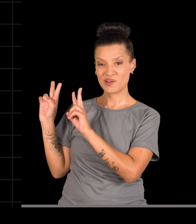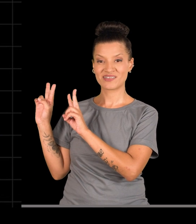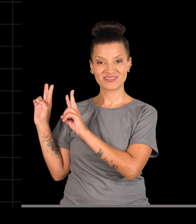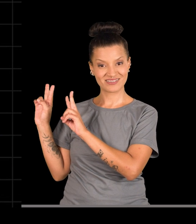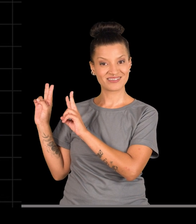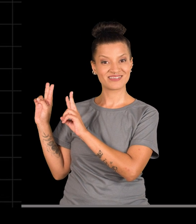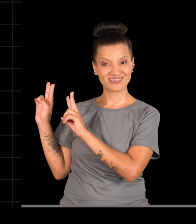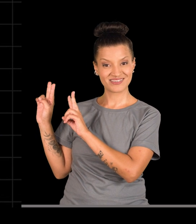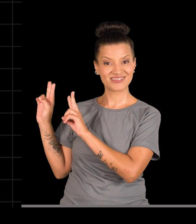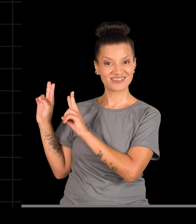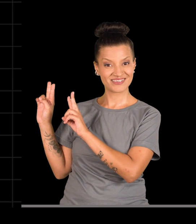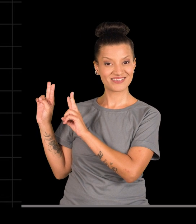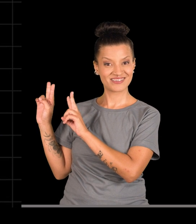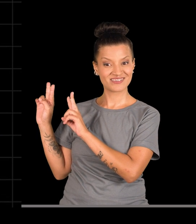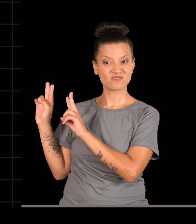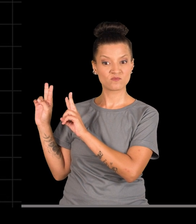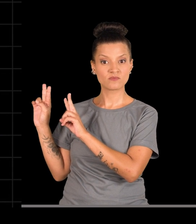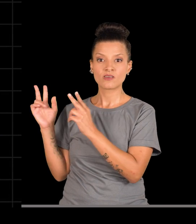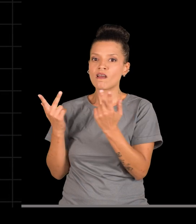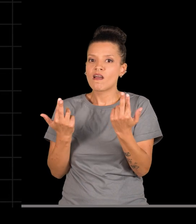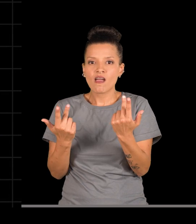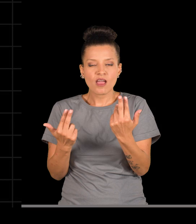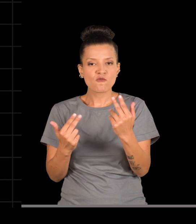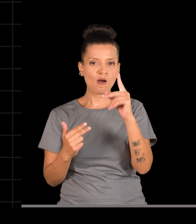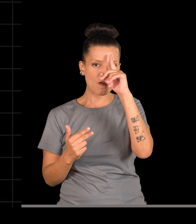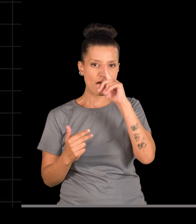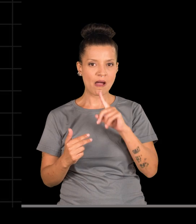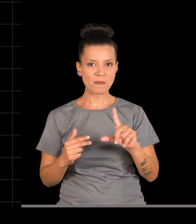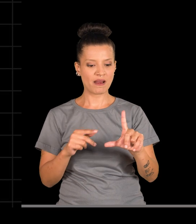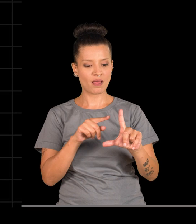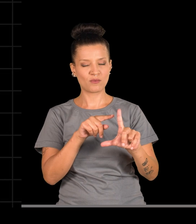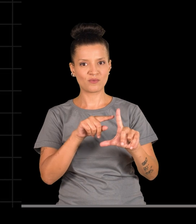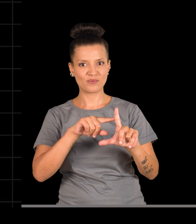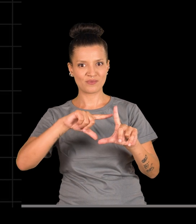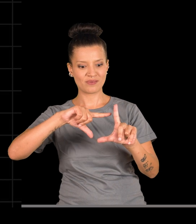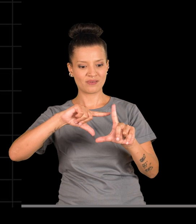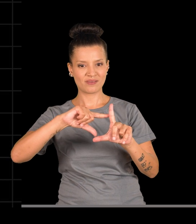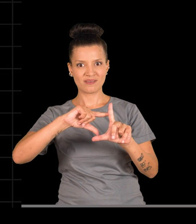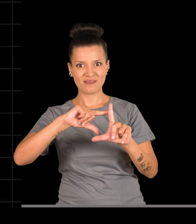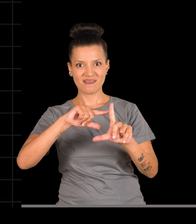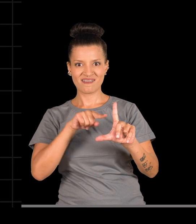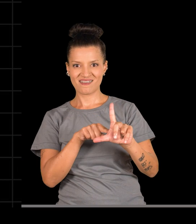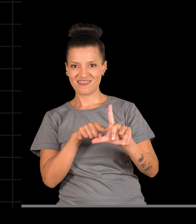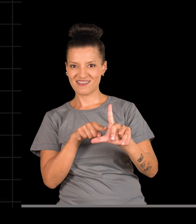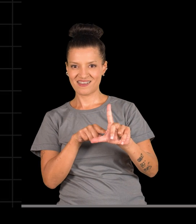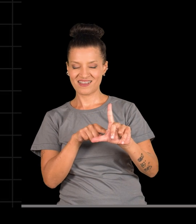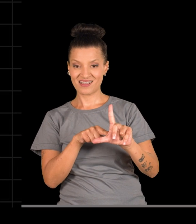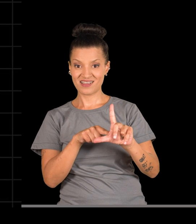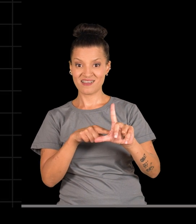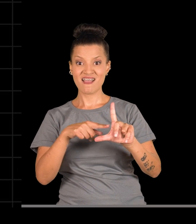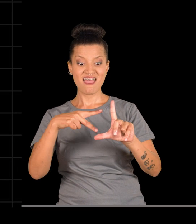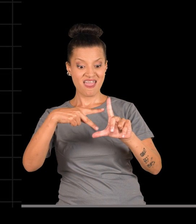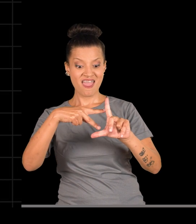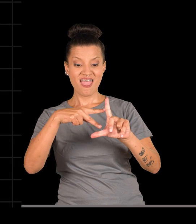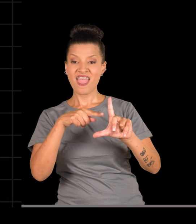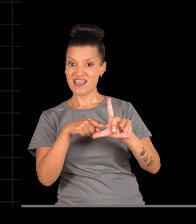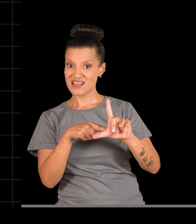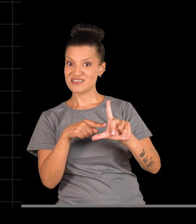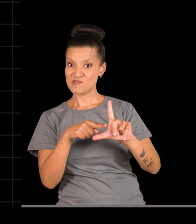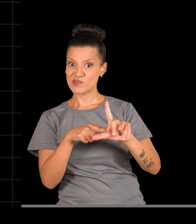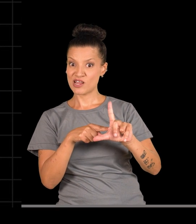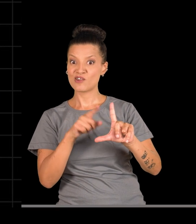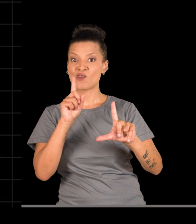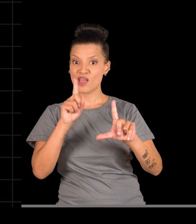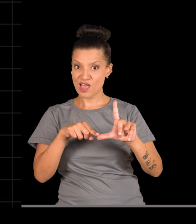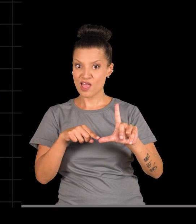colocando de branco, ó? E esse triângulo, ele é exatamente esse amarelo aqui. Concorda comigo? Ou seja, a gente pode muito bem dizer